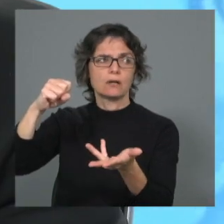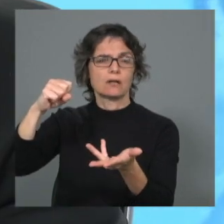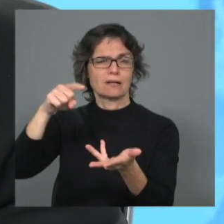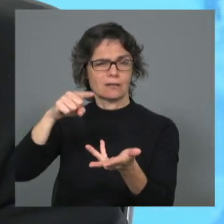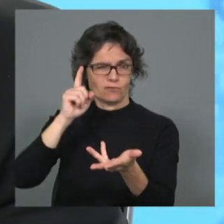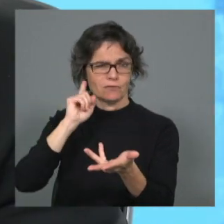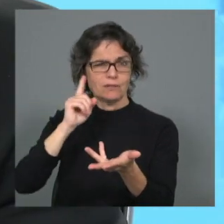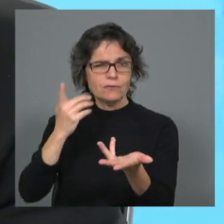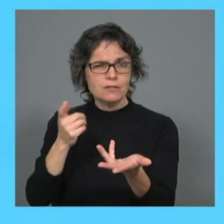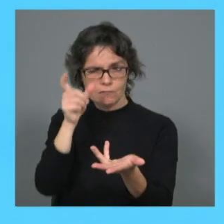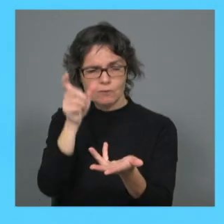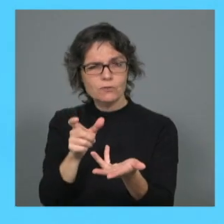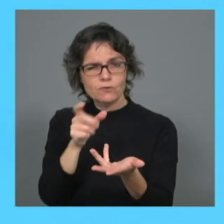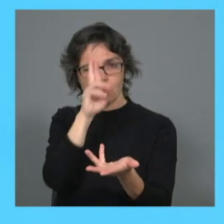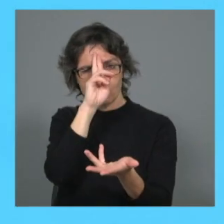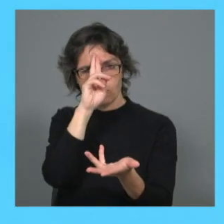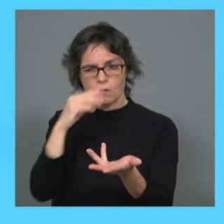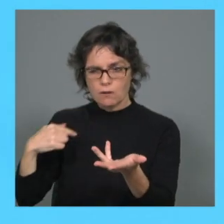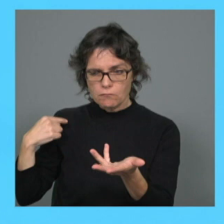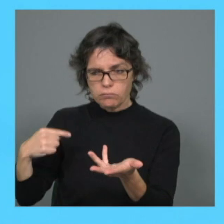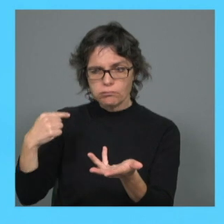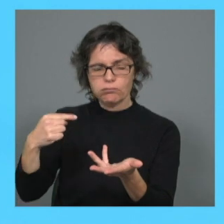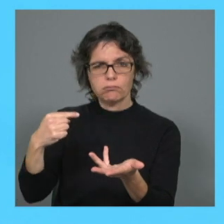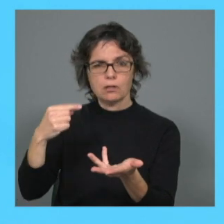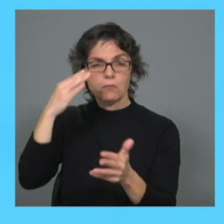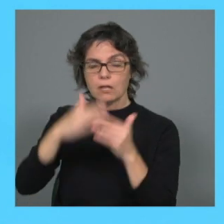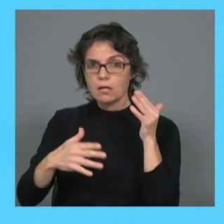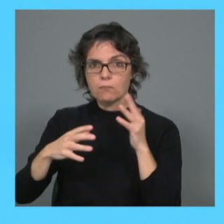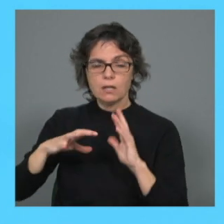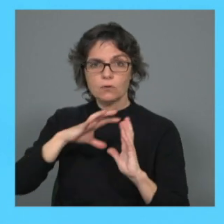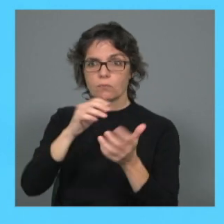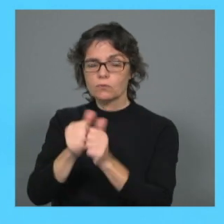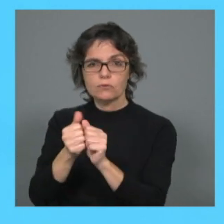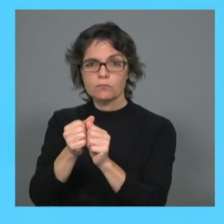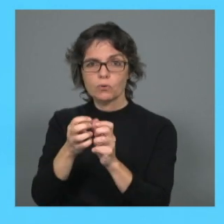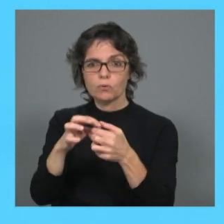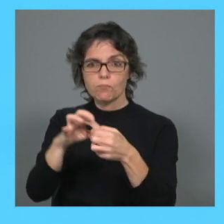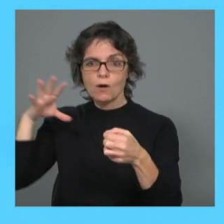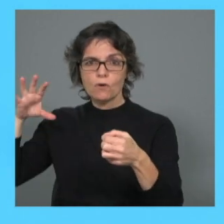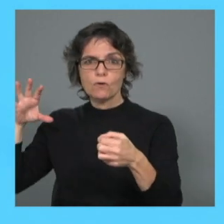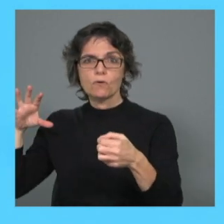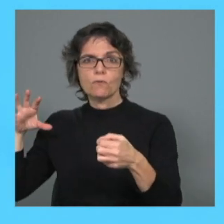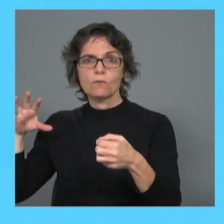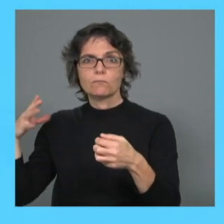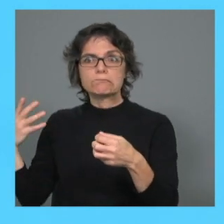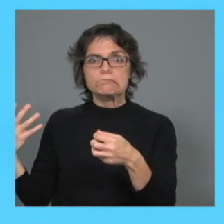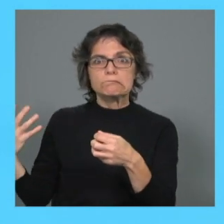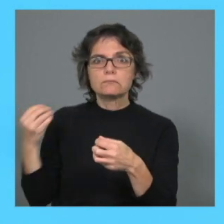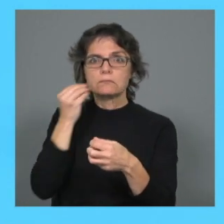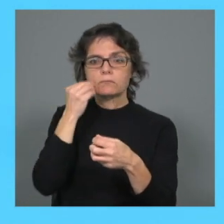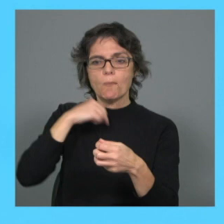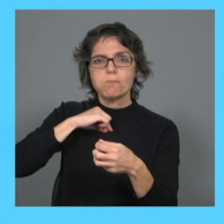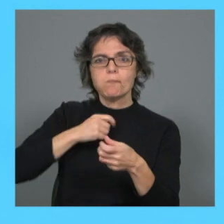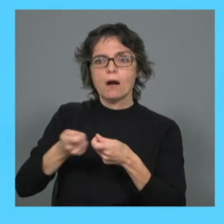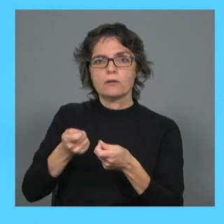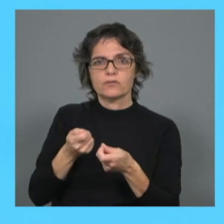para tanta gente que se esforçou ao máximo e que de repente o mundo deixou de olhar para eles. É difícil gerir isto